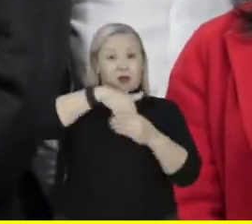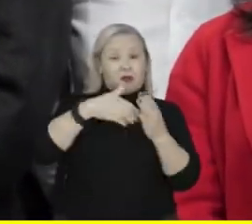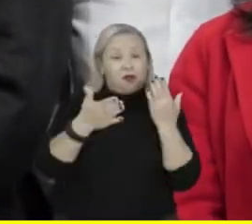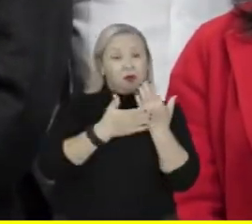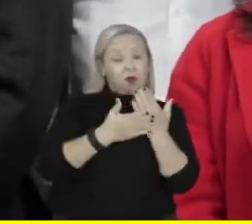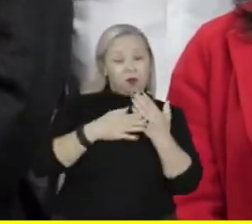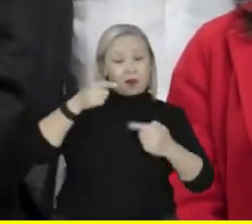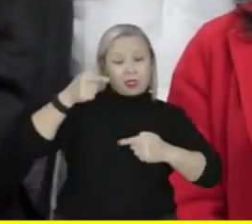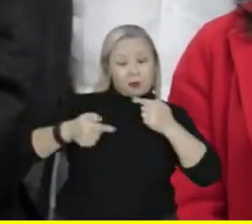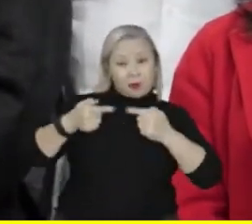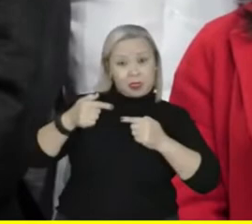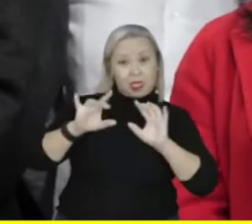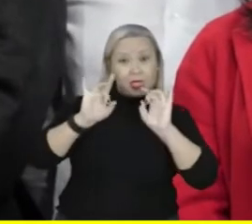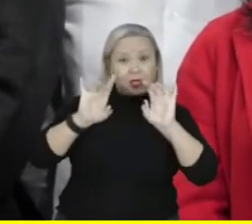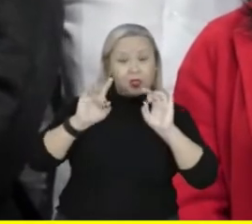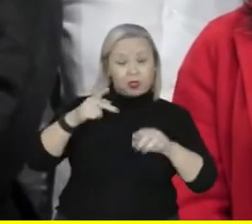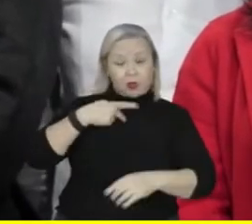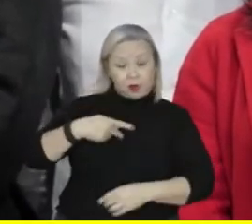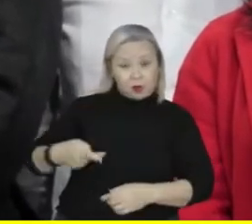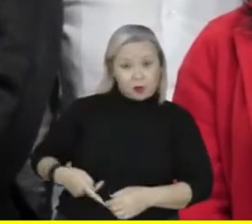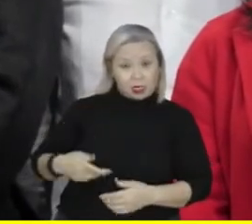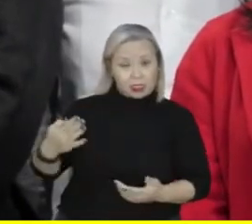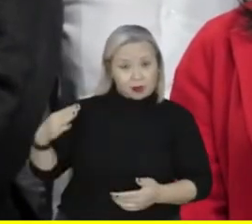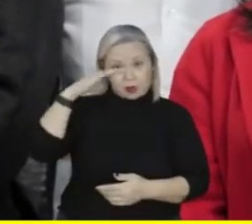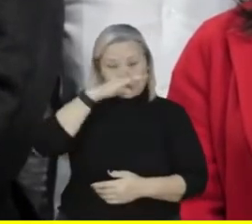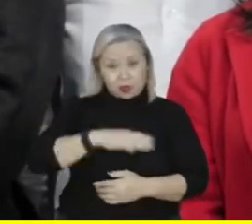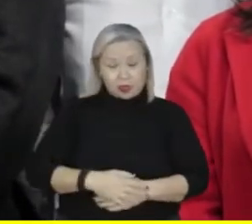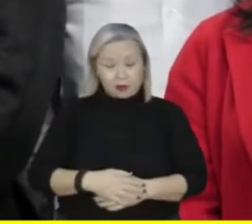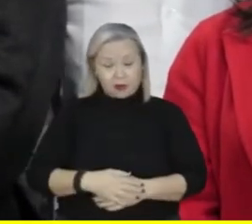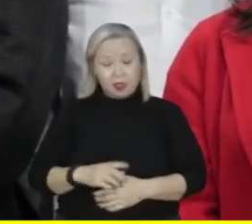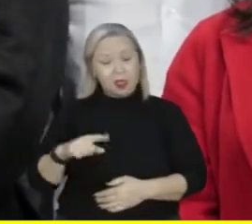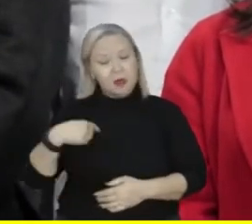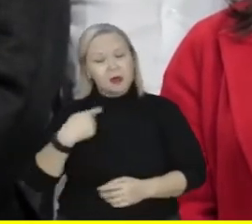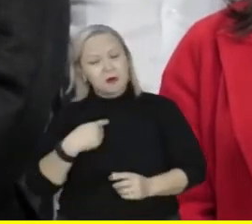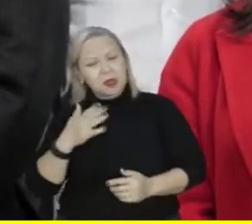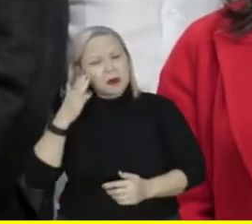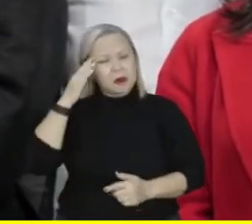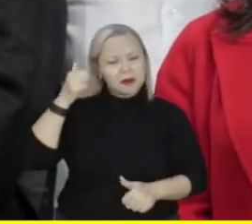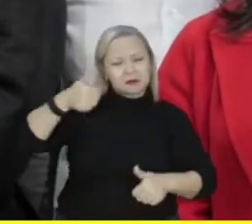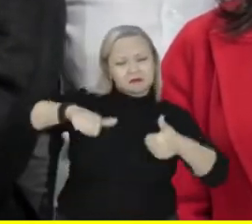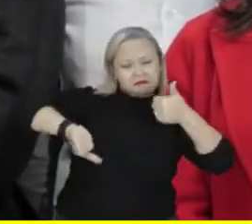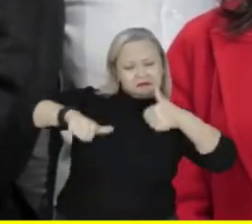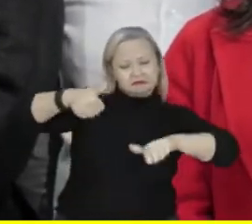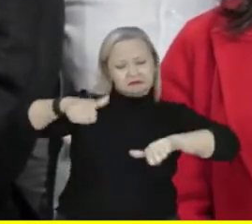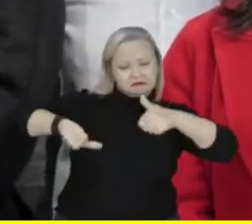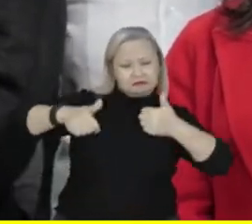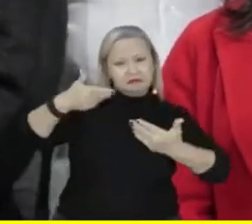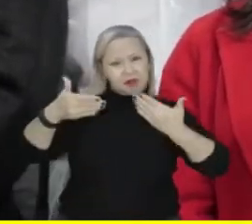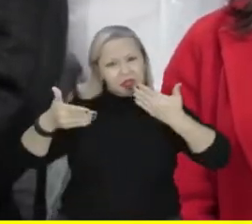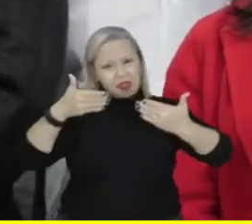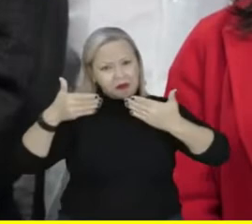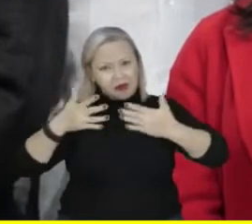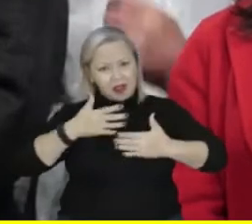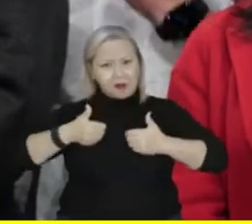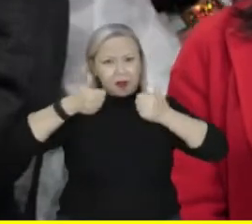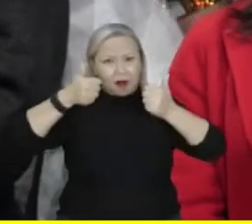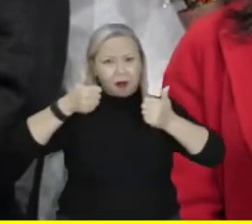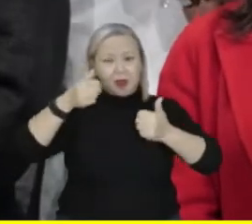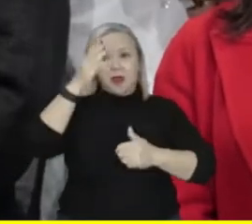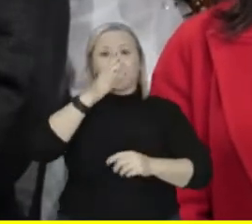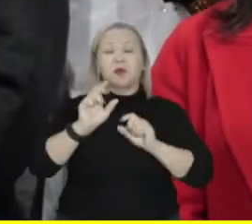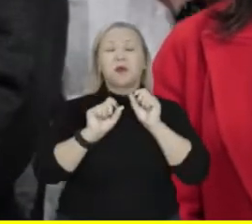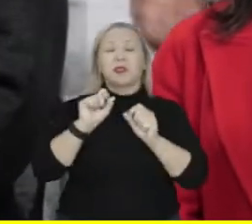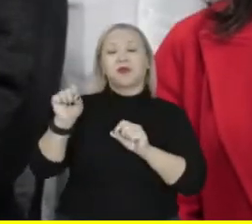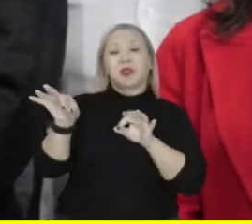para a gente poder medir Cadê comparações do Brasil que ele construiu